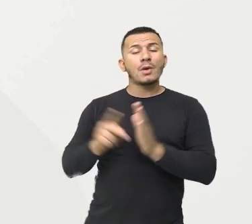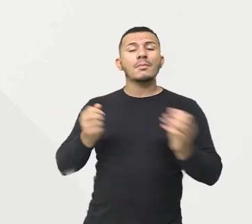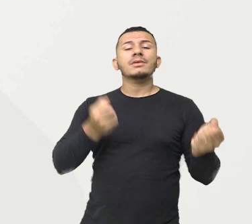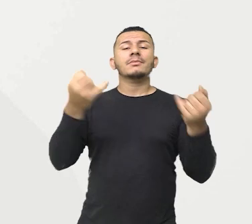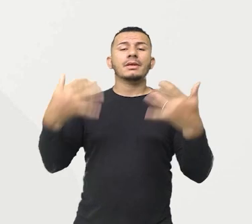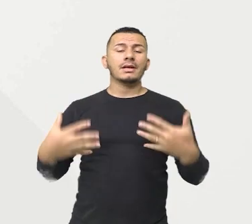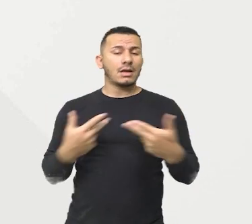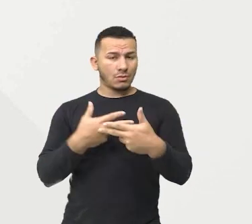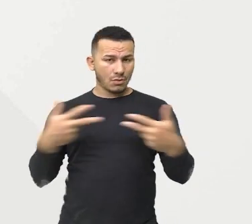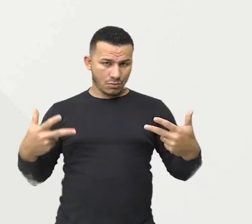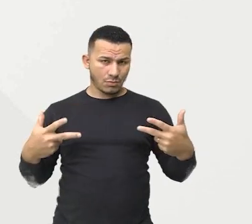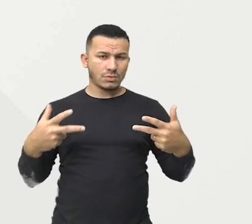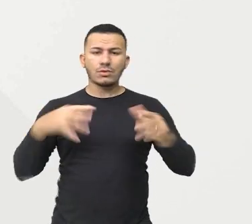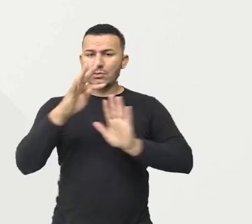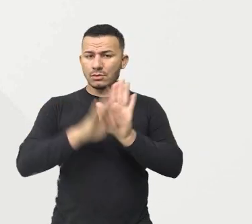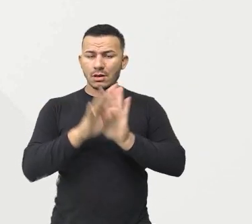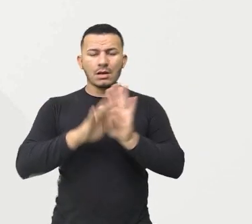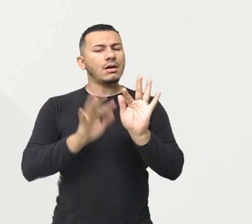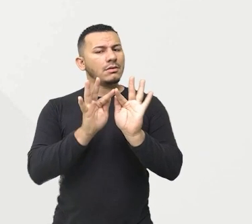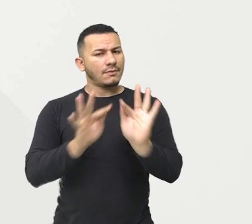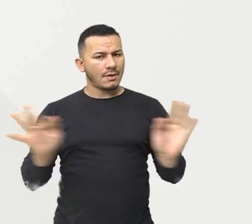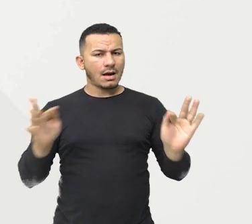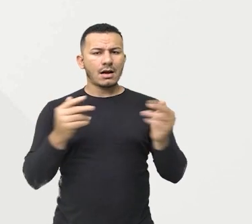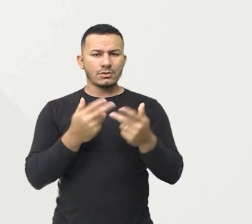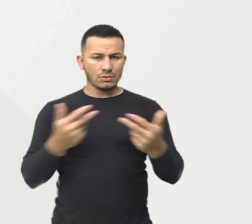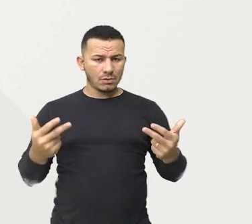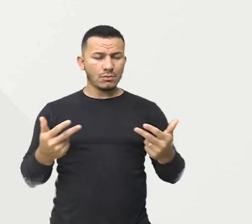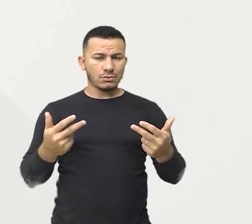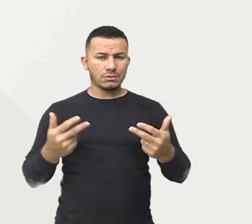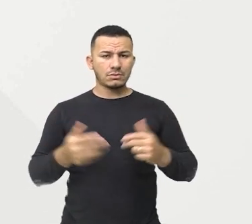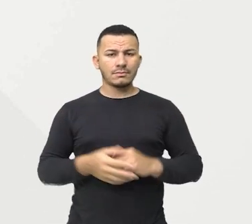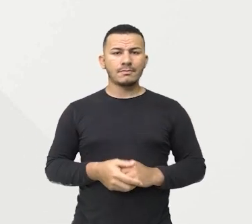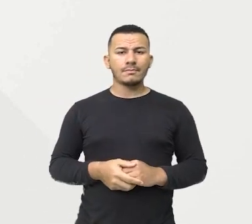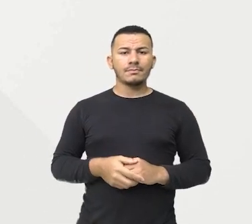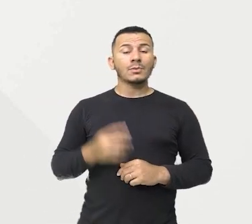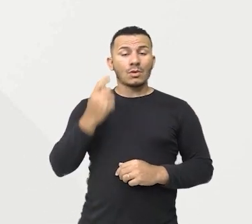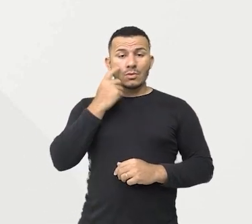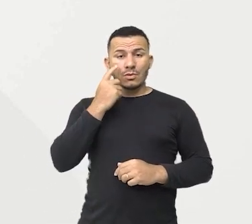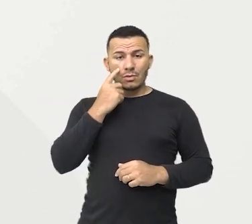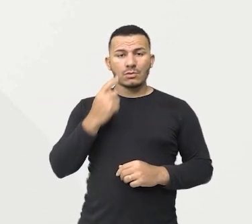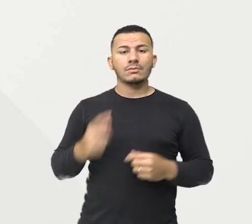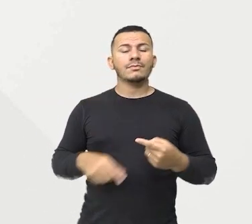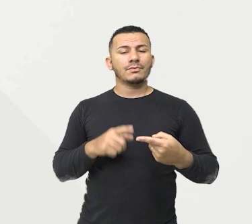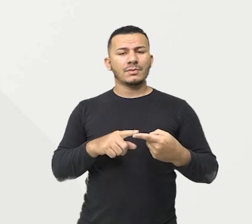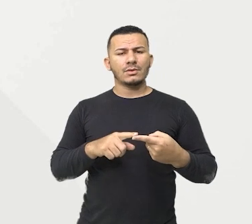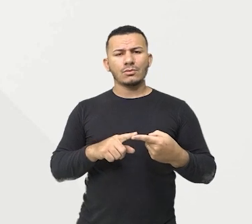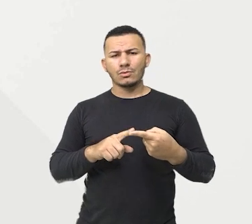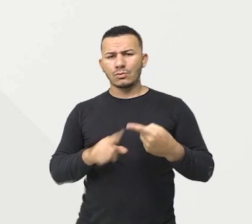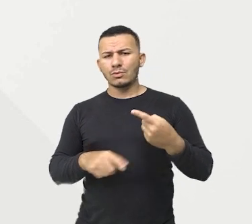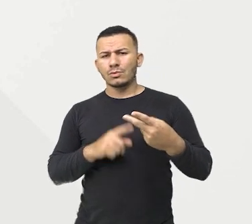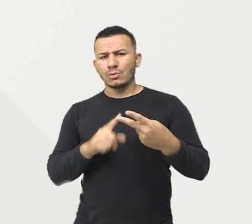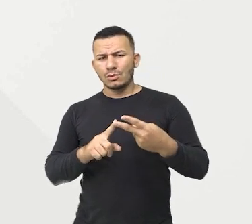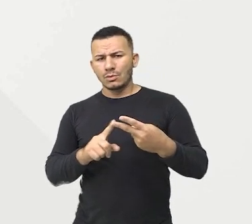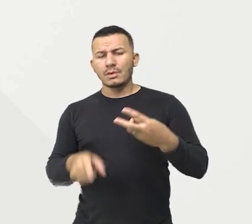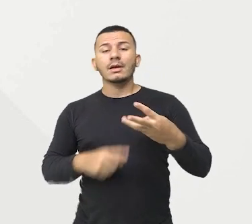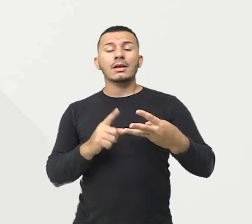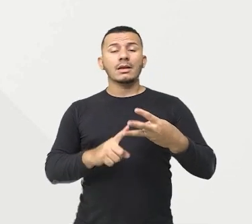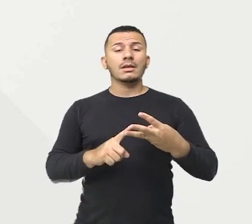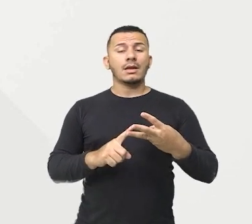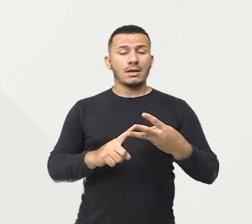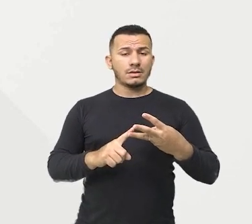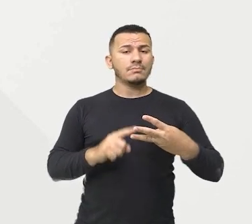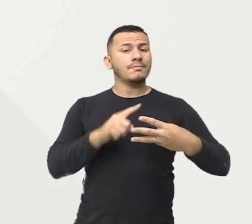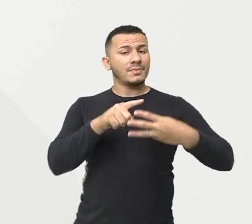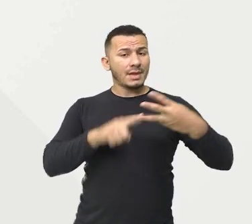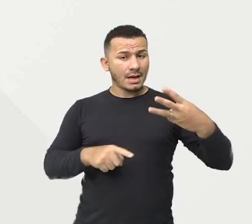coisa. Então, ele utiliza esse porquê várias vezes. Porquê, porquê e porquê.